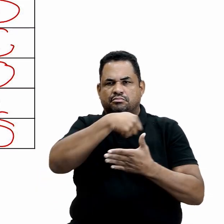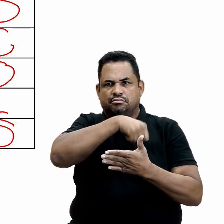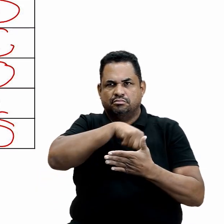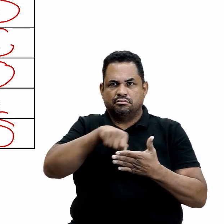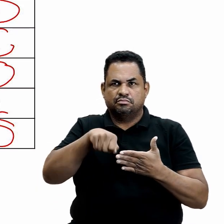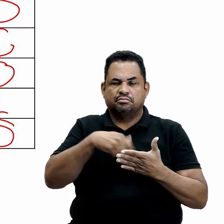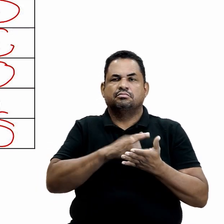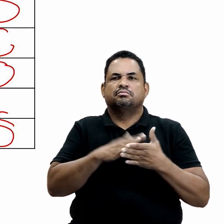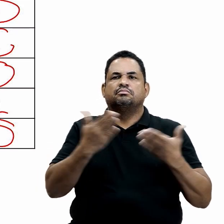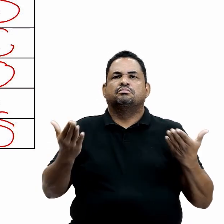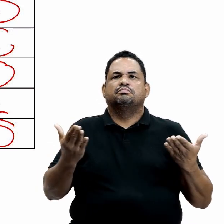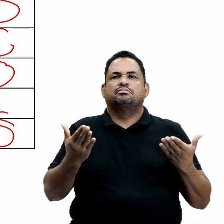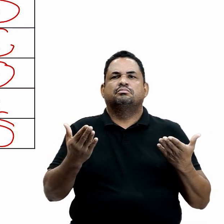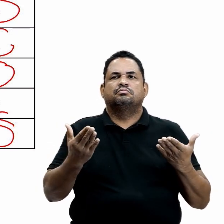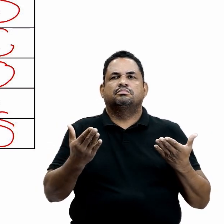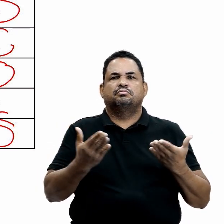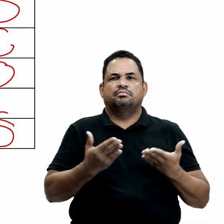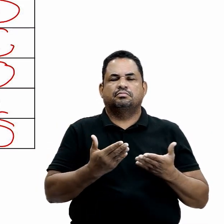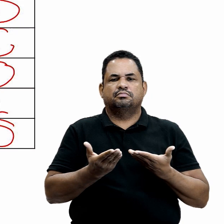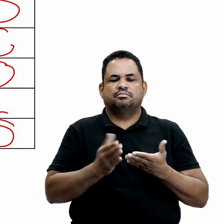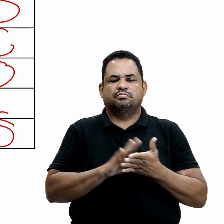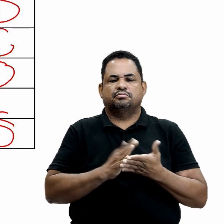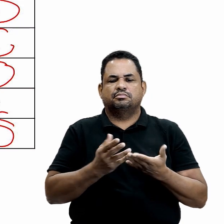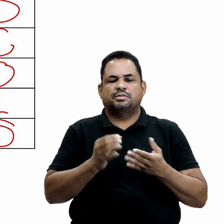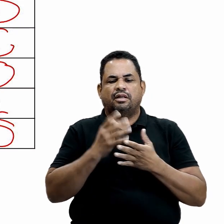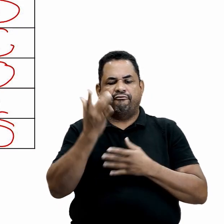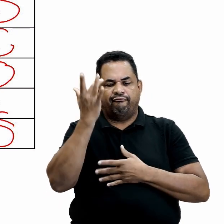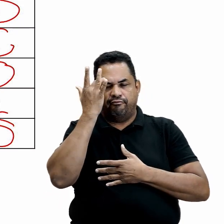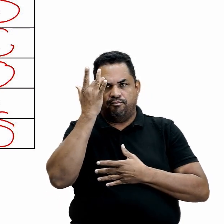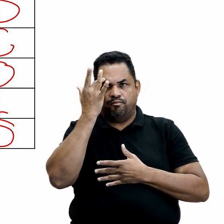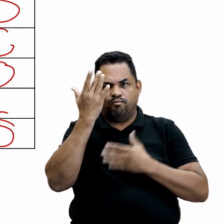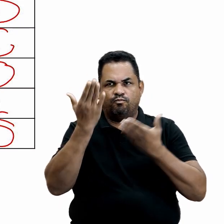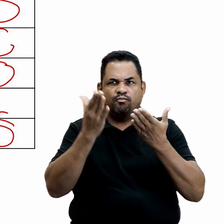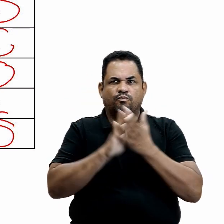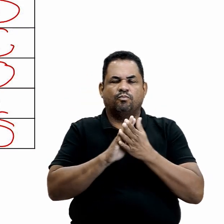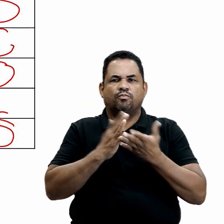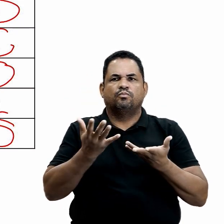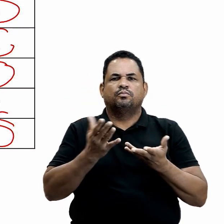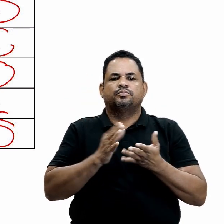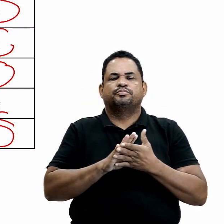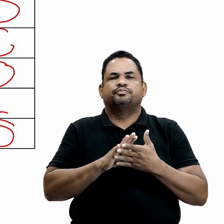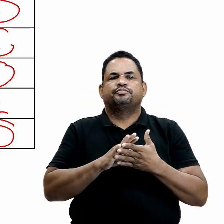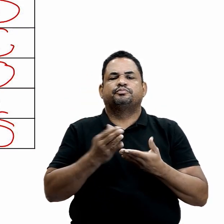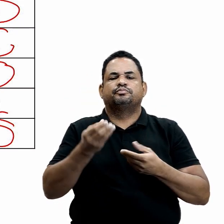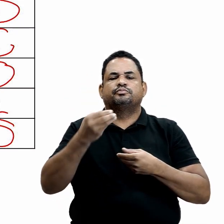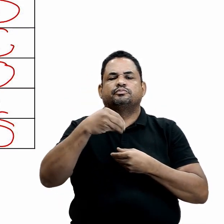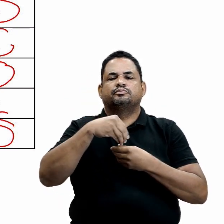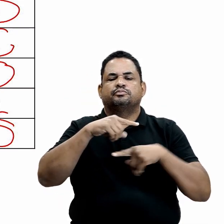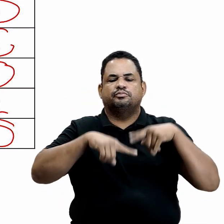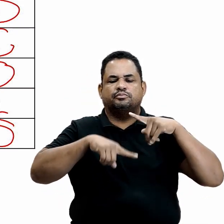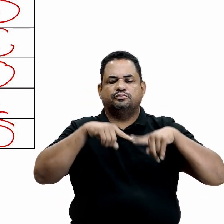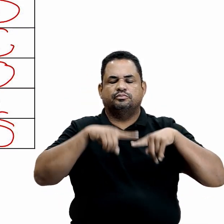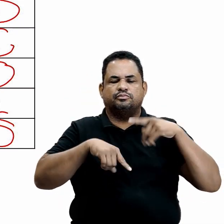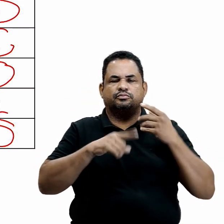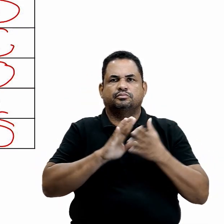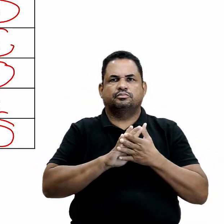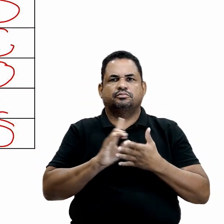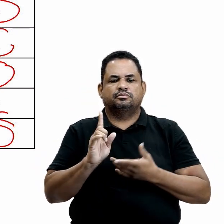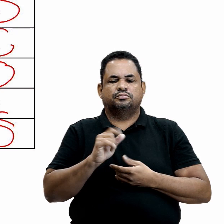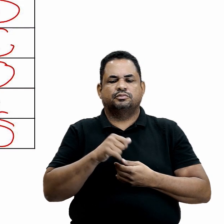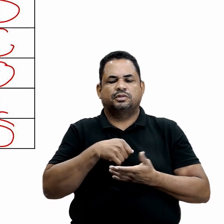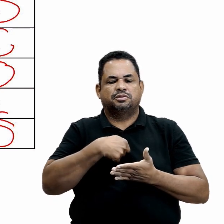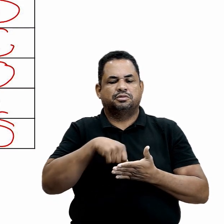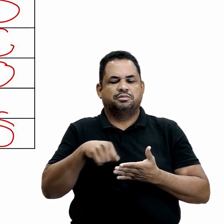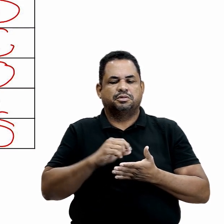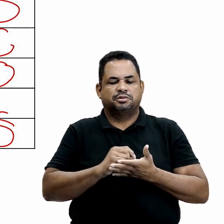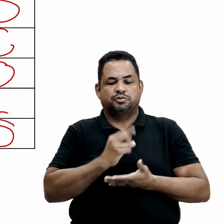algo referente às fórmulas, envolver elementos químicos, não escrevam as duas letras